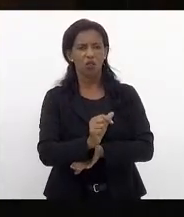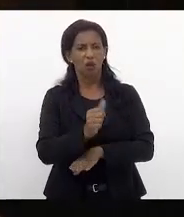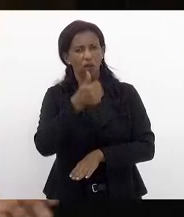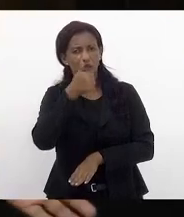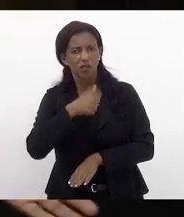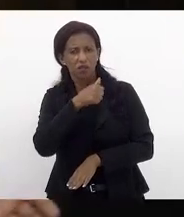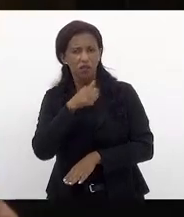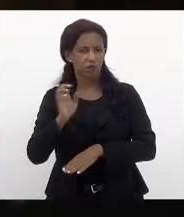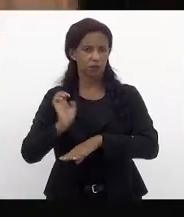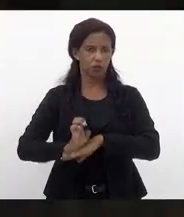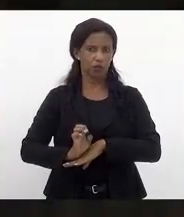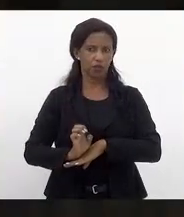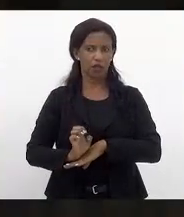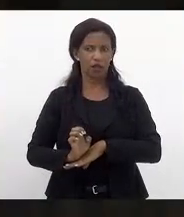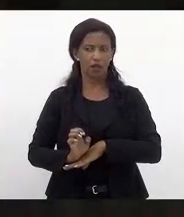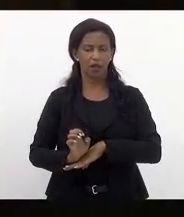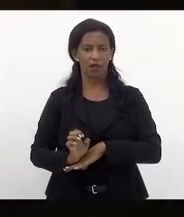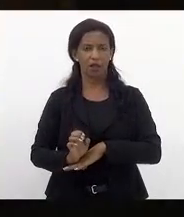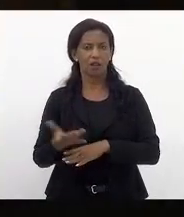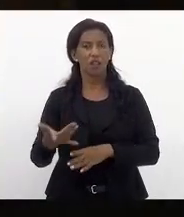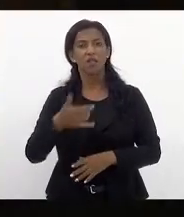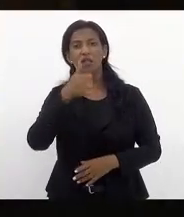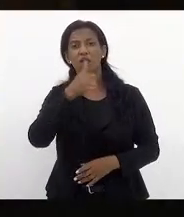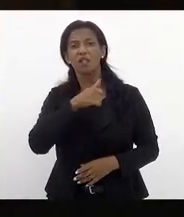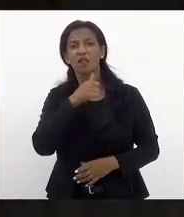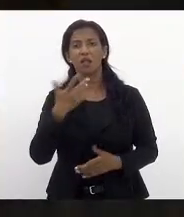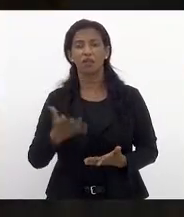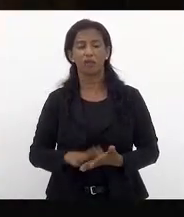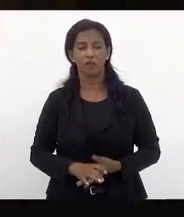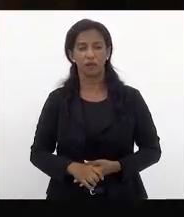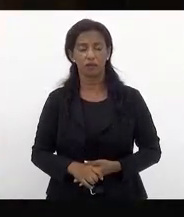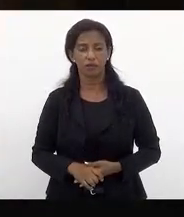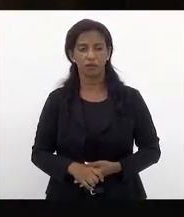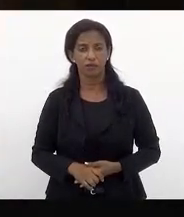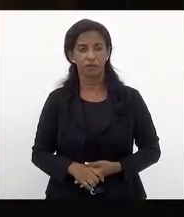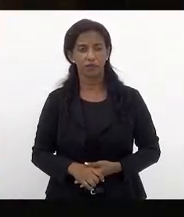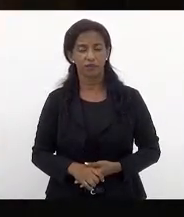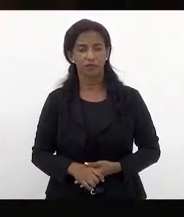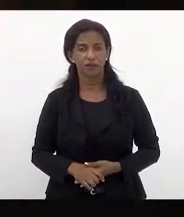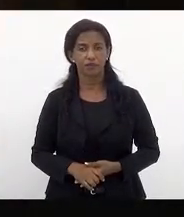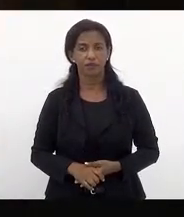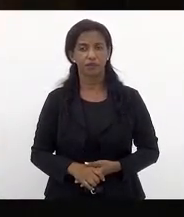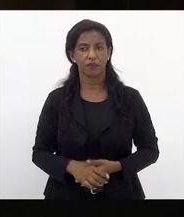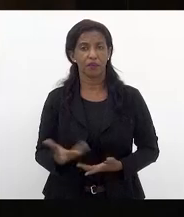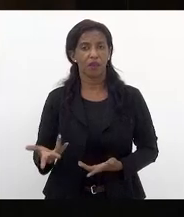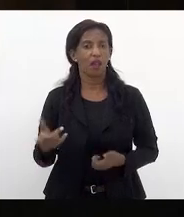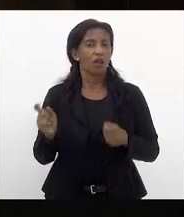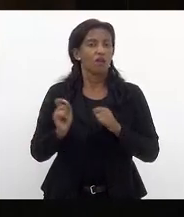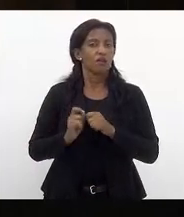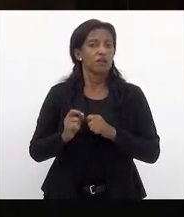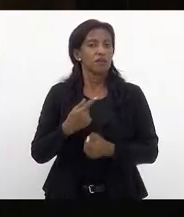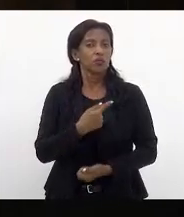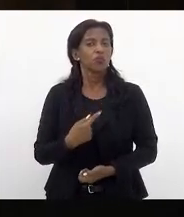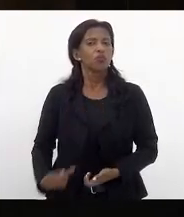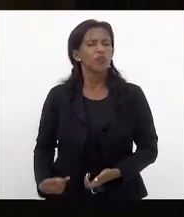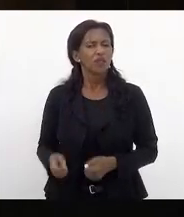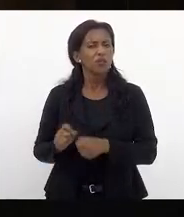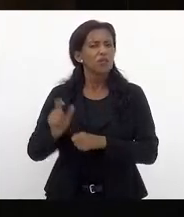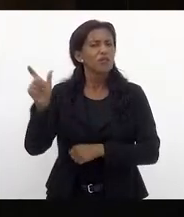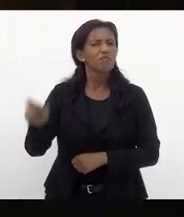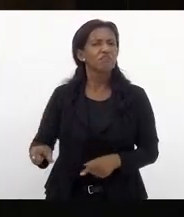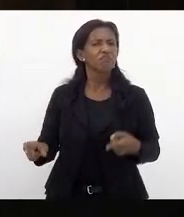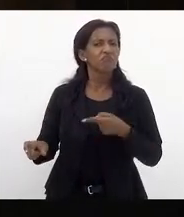estado. Na boa, que sacrifício, para concluir, que sacrifício está fazendo o governador Cláudio